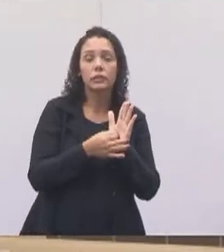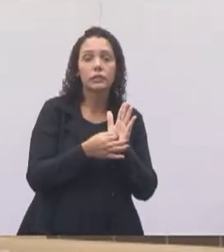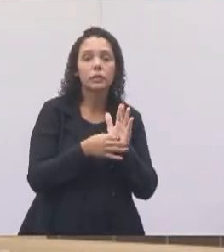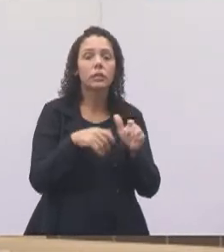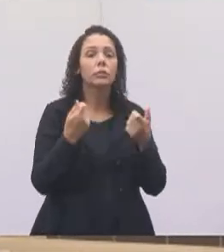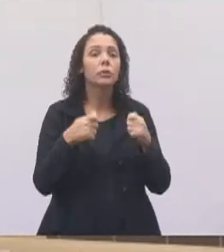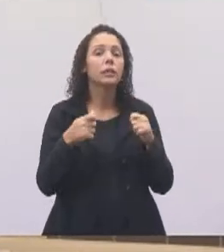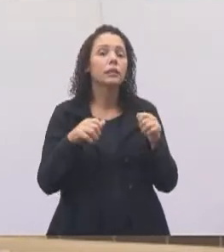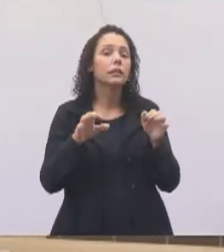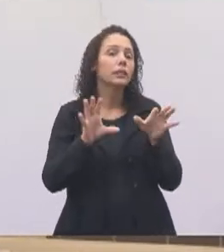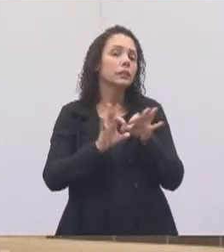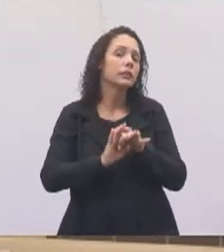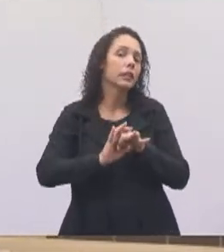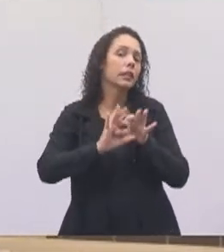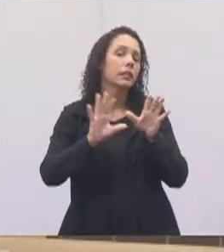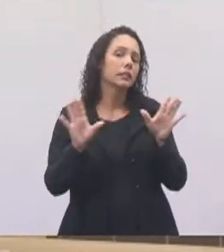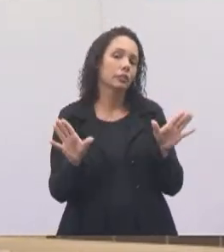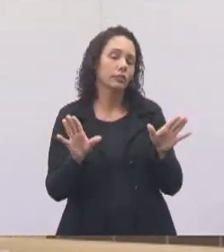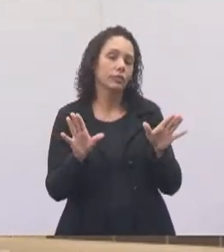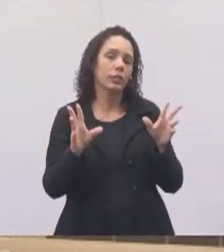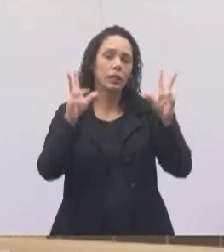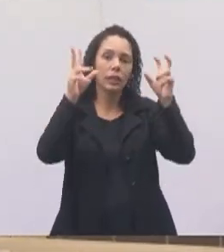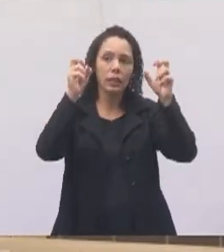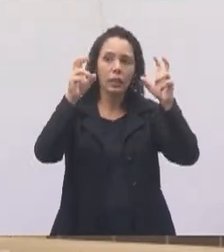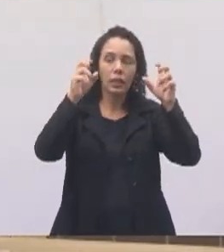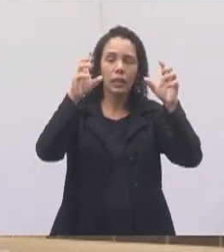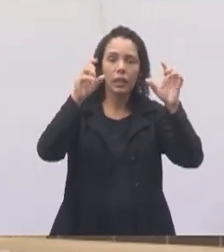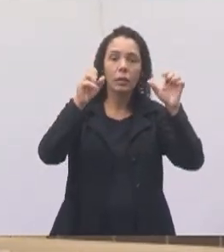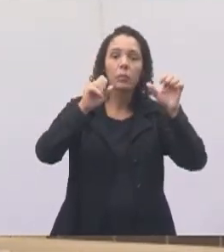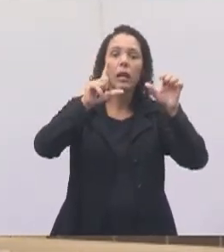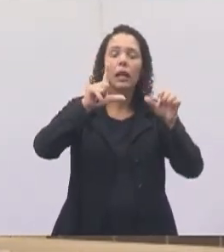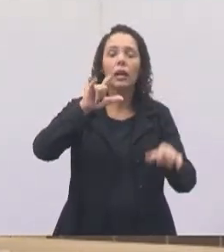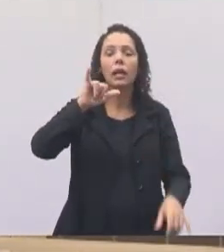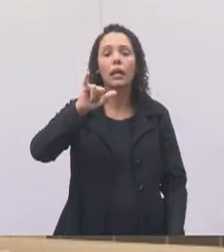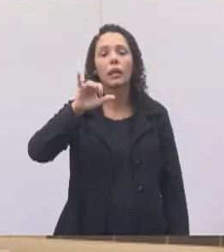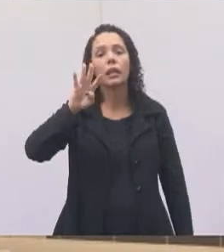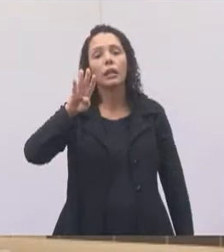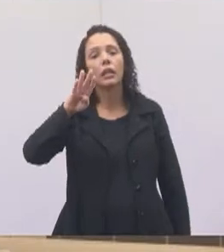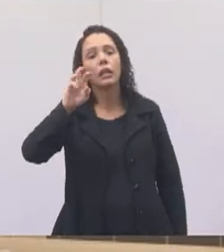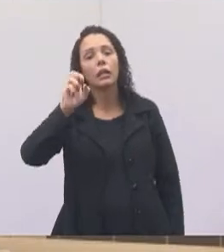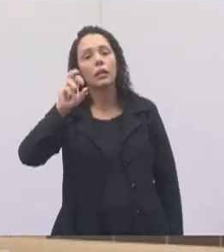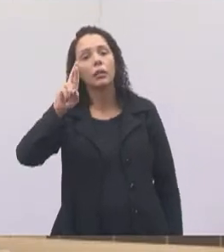deixar aberto a questão da liberdade, por isso que a gente sugeriu, porque aqui